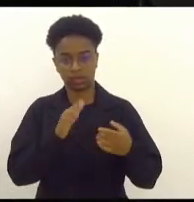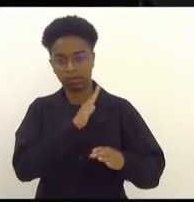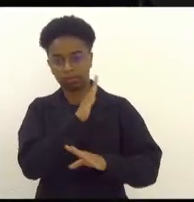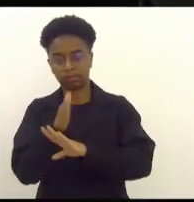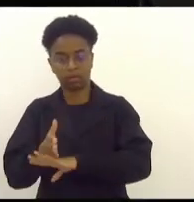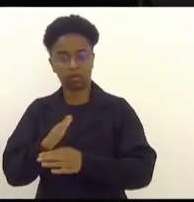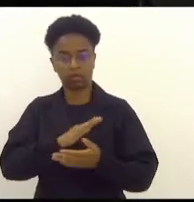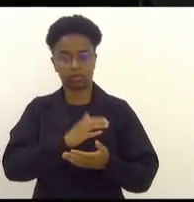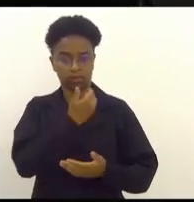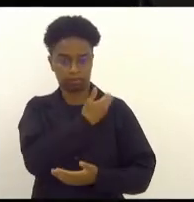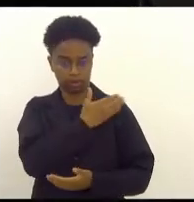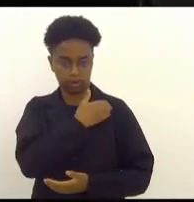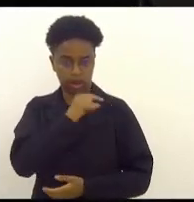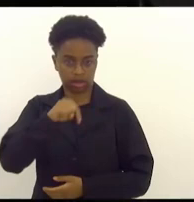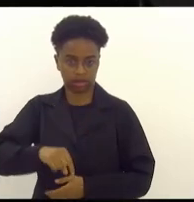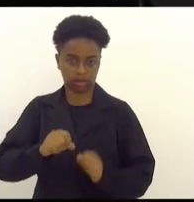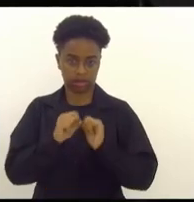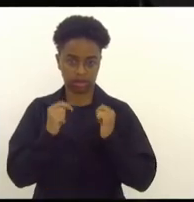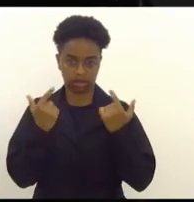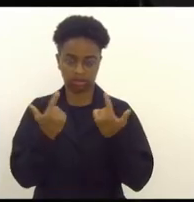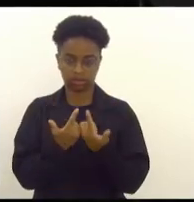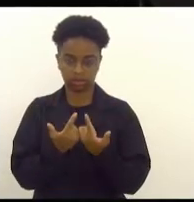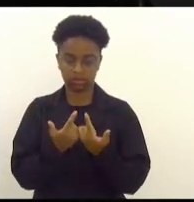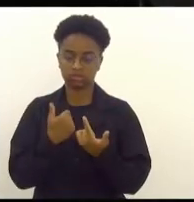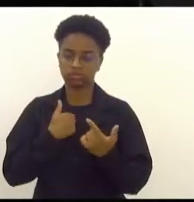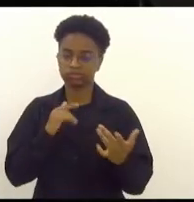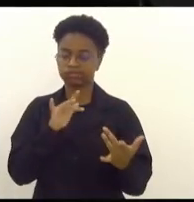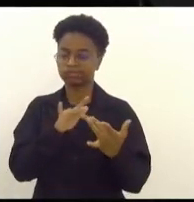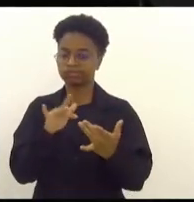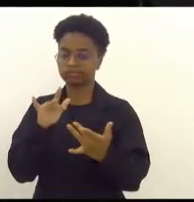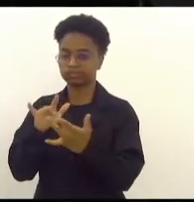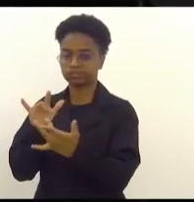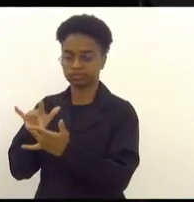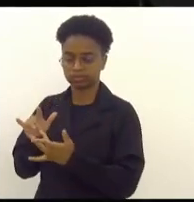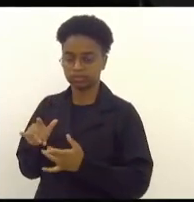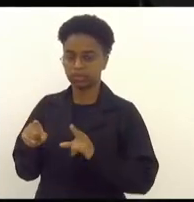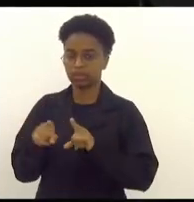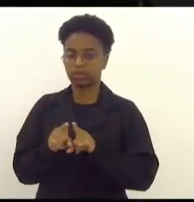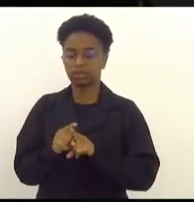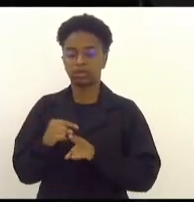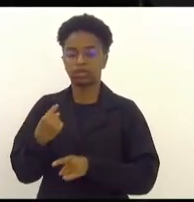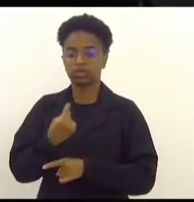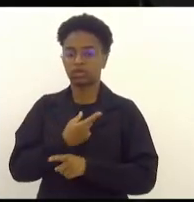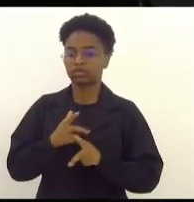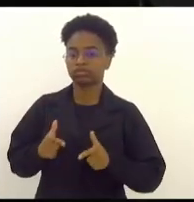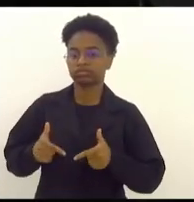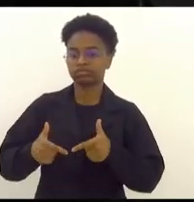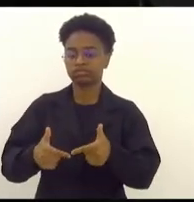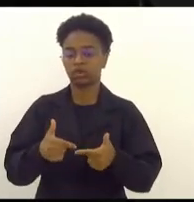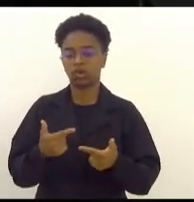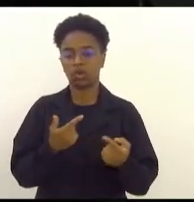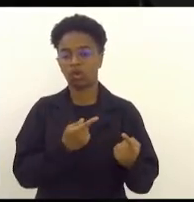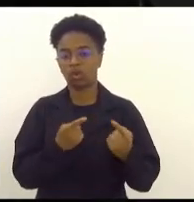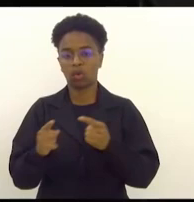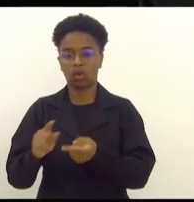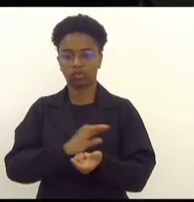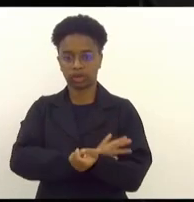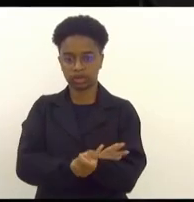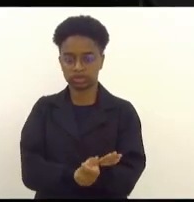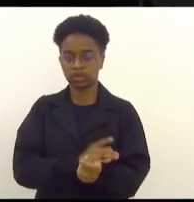alerj tenho feito contato e vamos estar combatendo o racismo